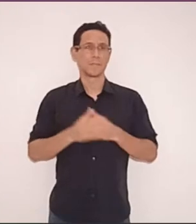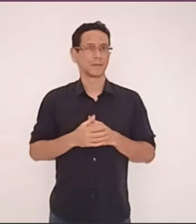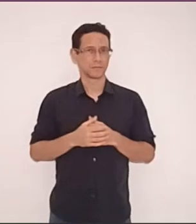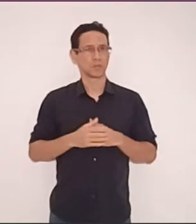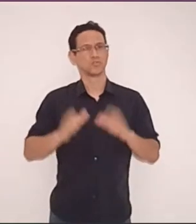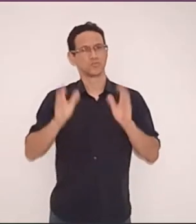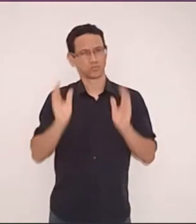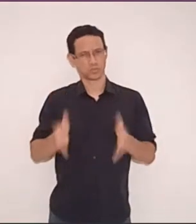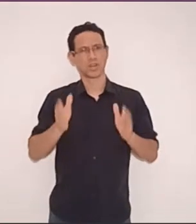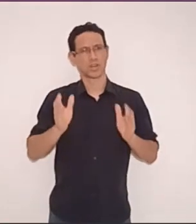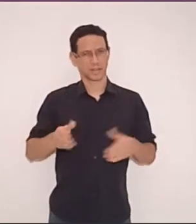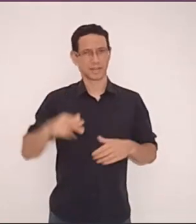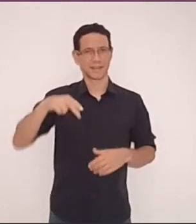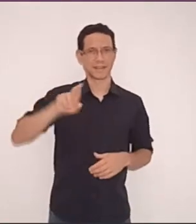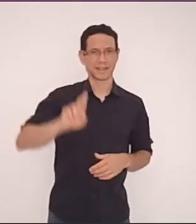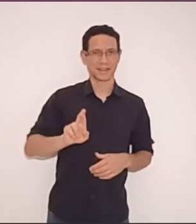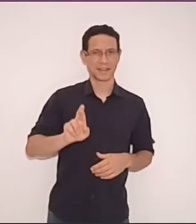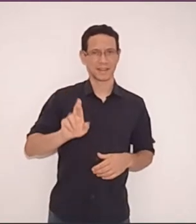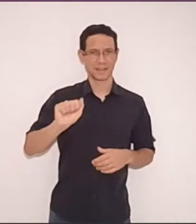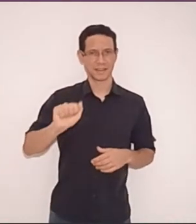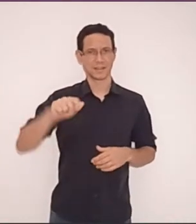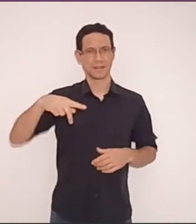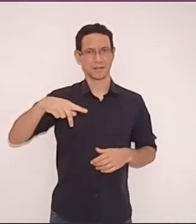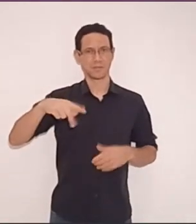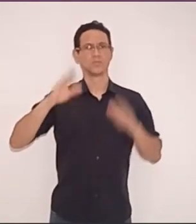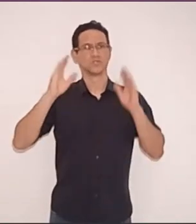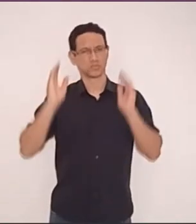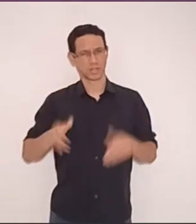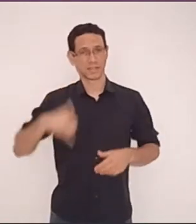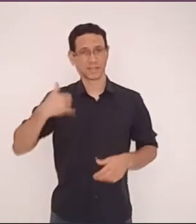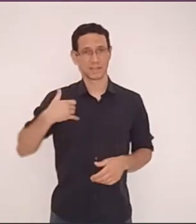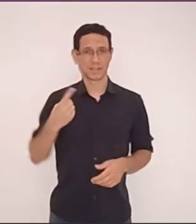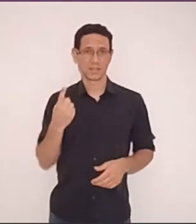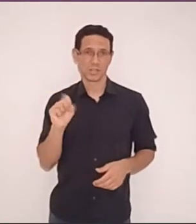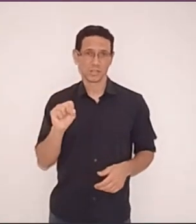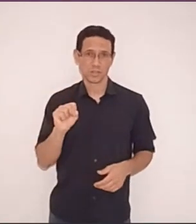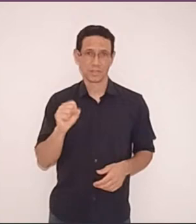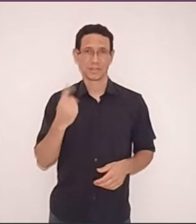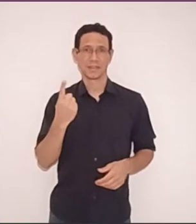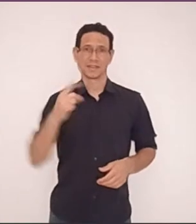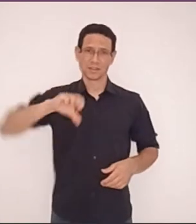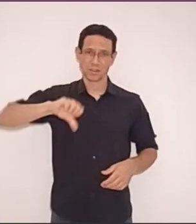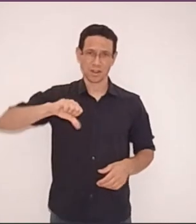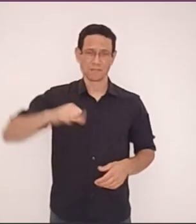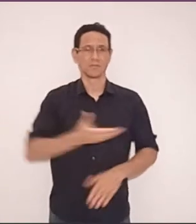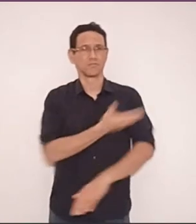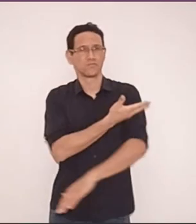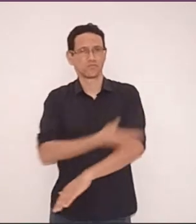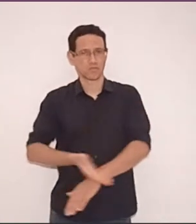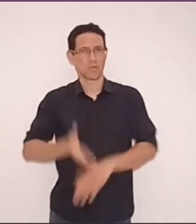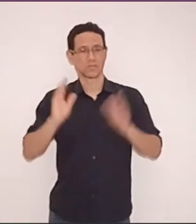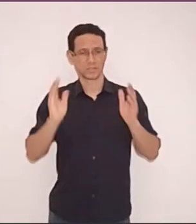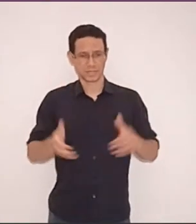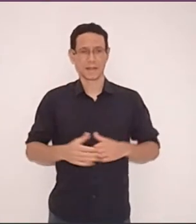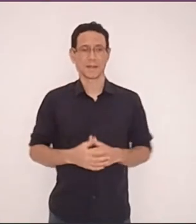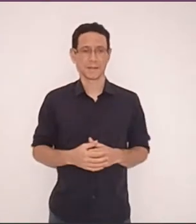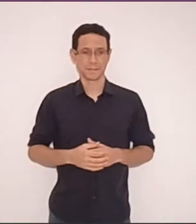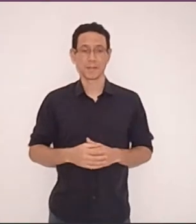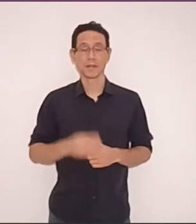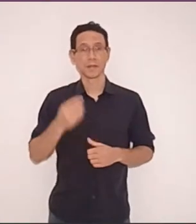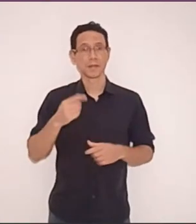cantava rap nessa época aí com 19 18 19 anos e eu lembro que eu cheguei até